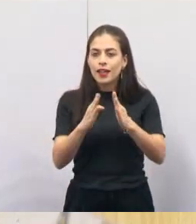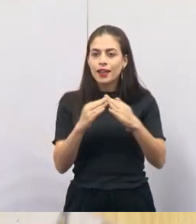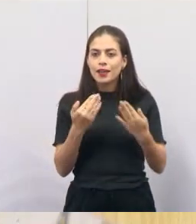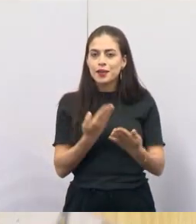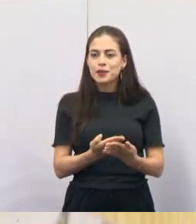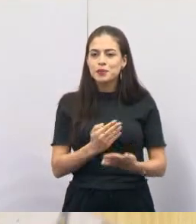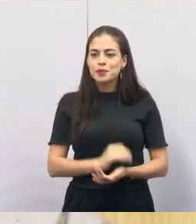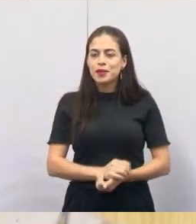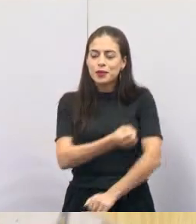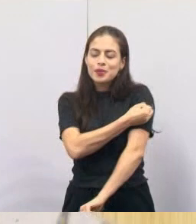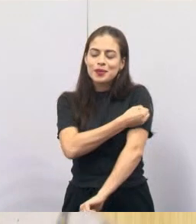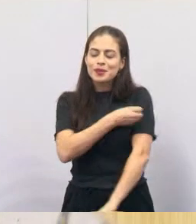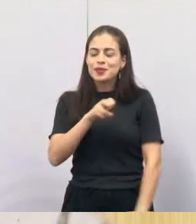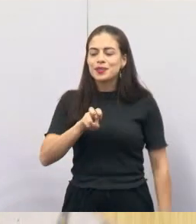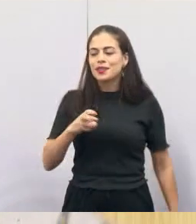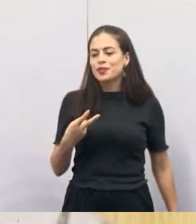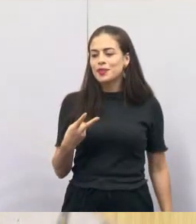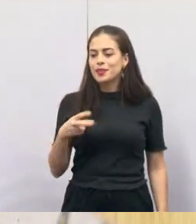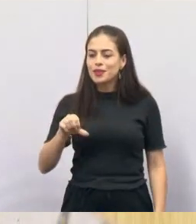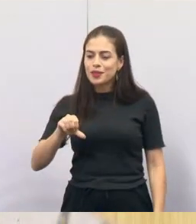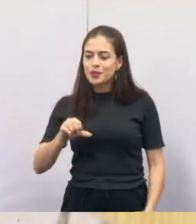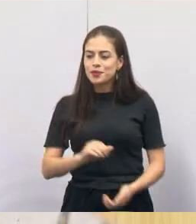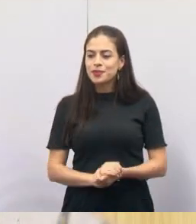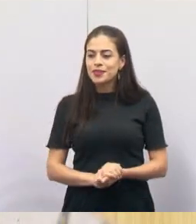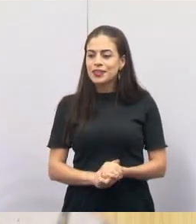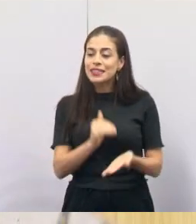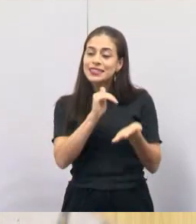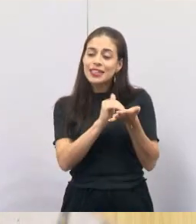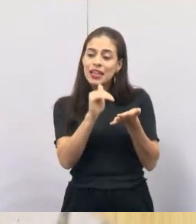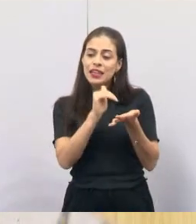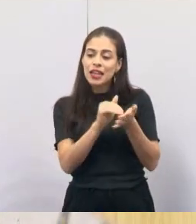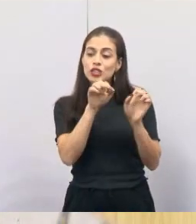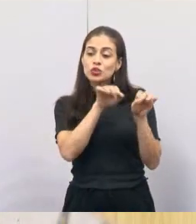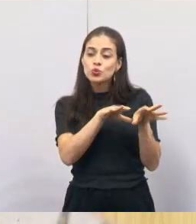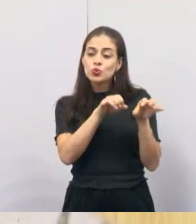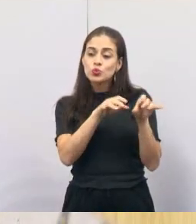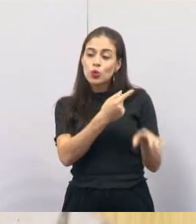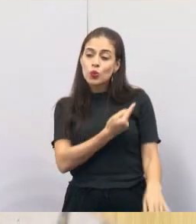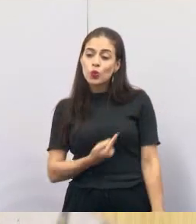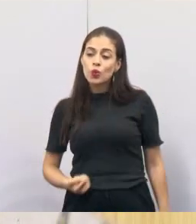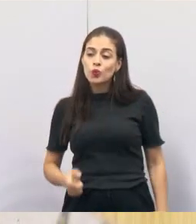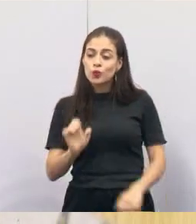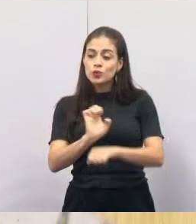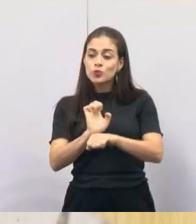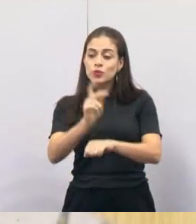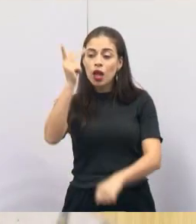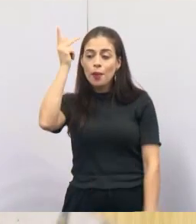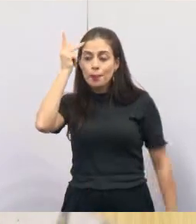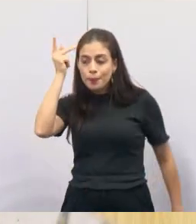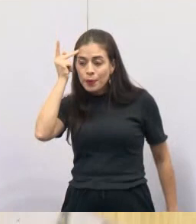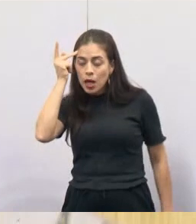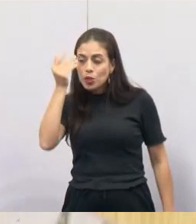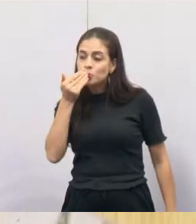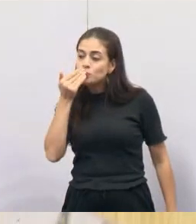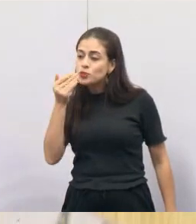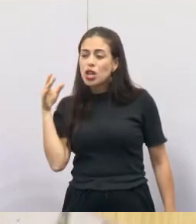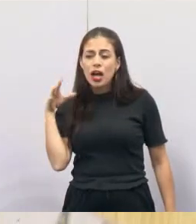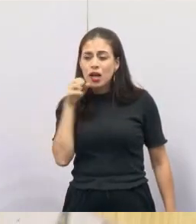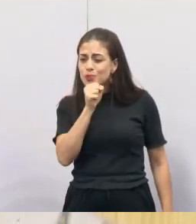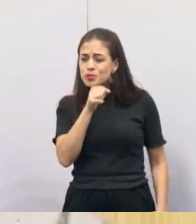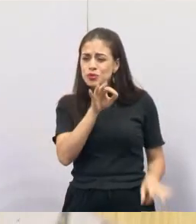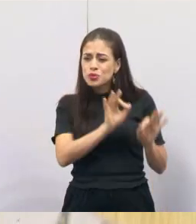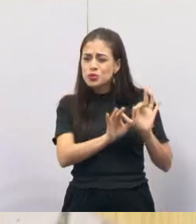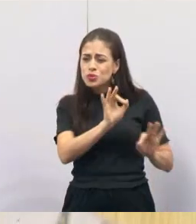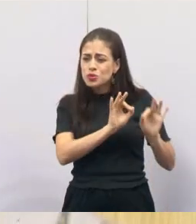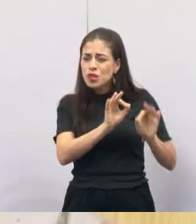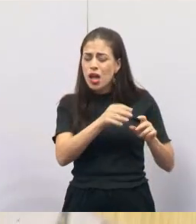Requerimento 529 à Secretaria de Educação do Governo do Estado, solicitando providência urgente para a